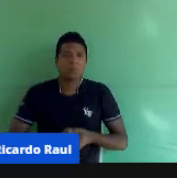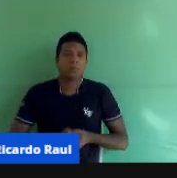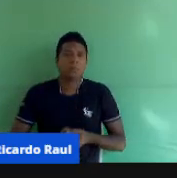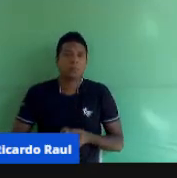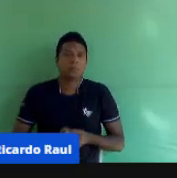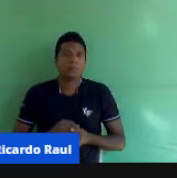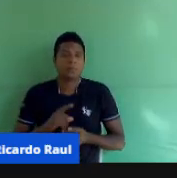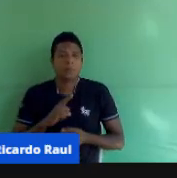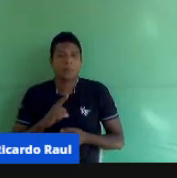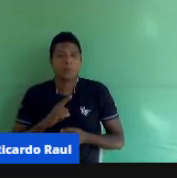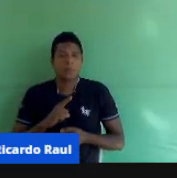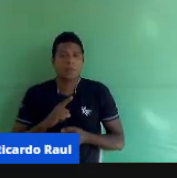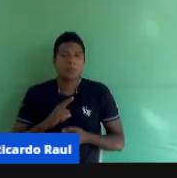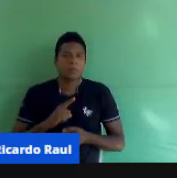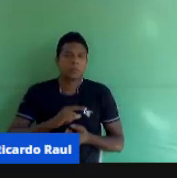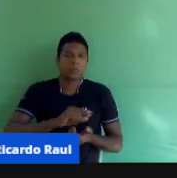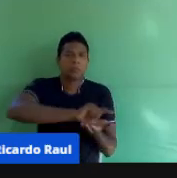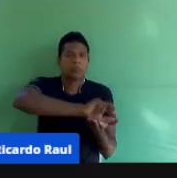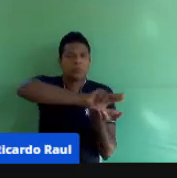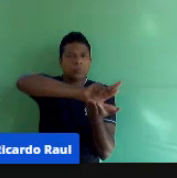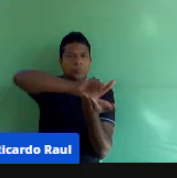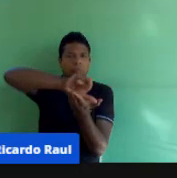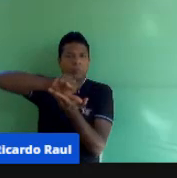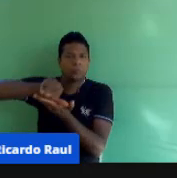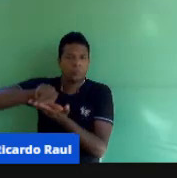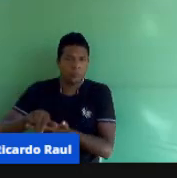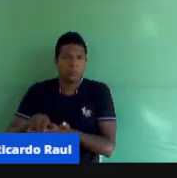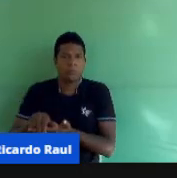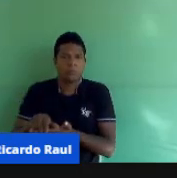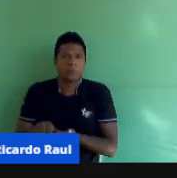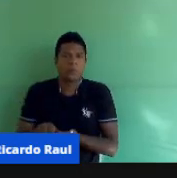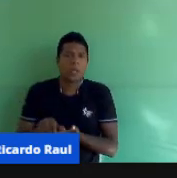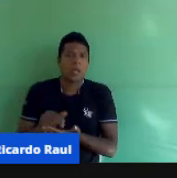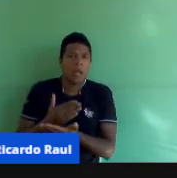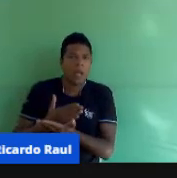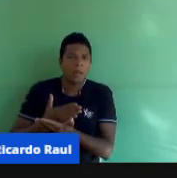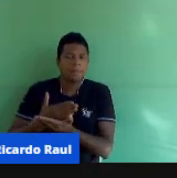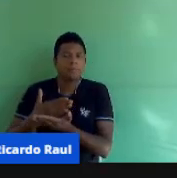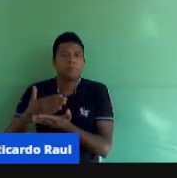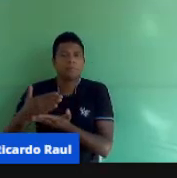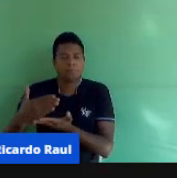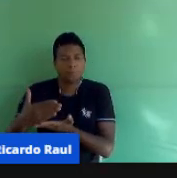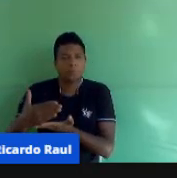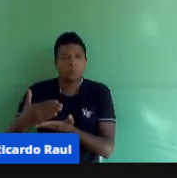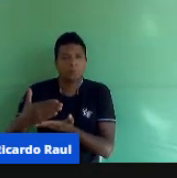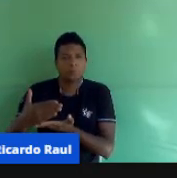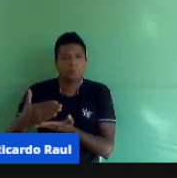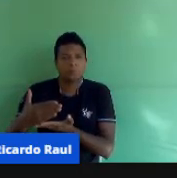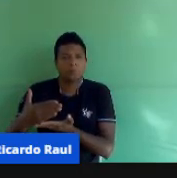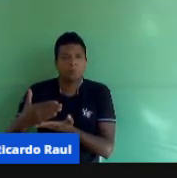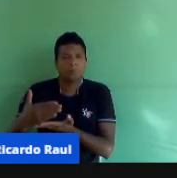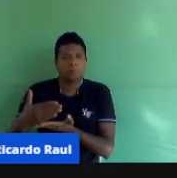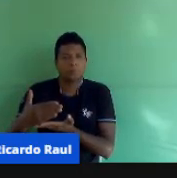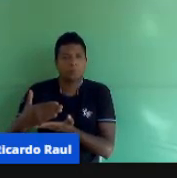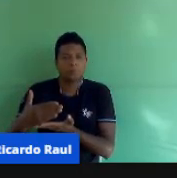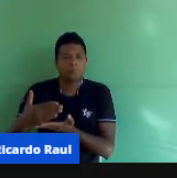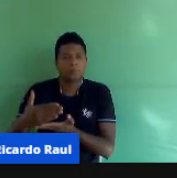existe um universo para a gente poder explorar a partir, obviamente, da